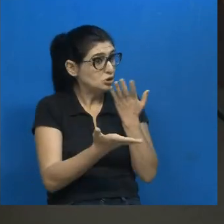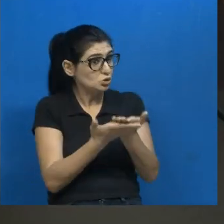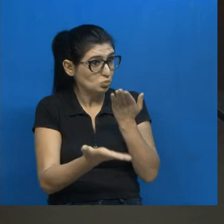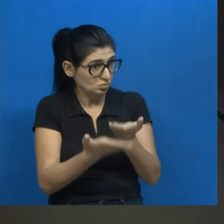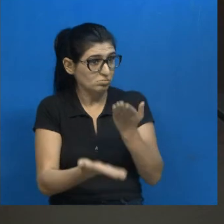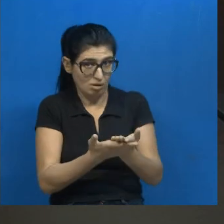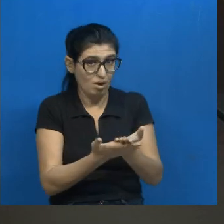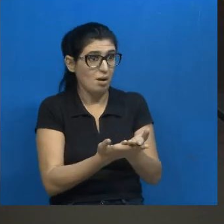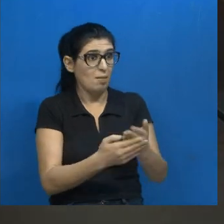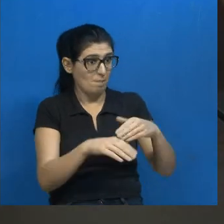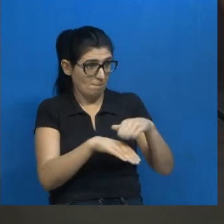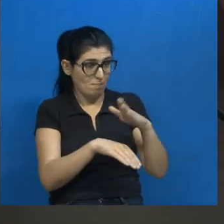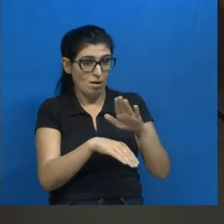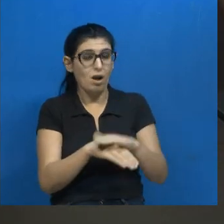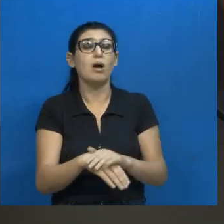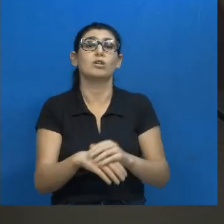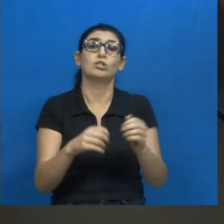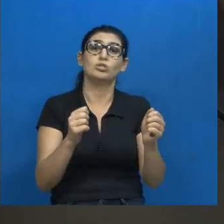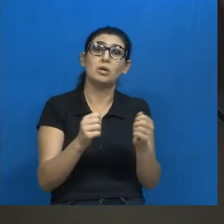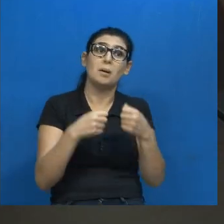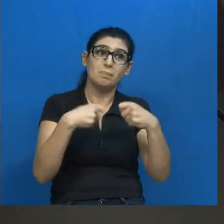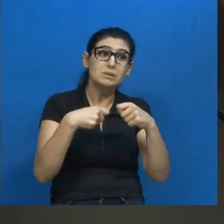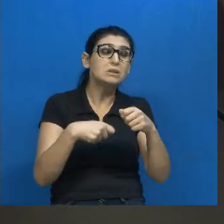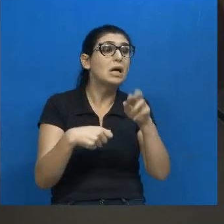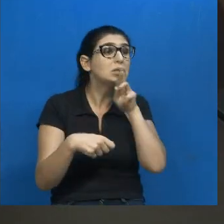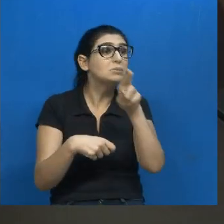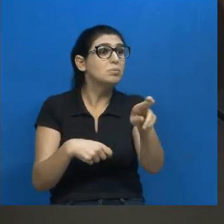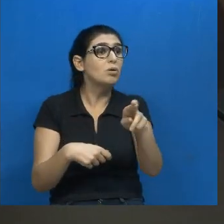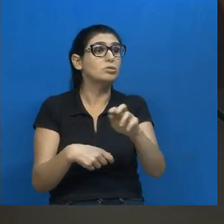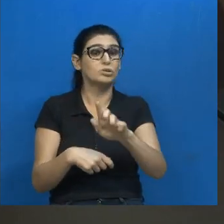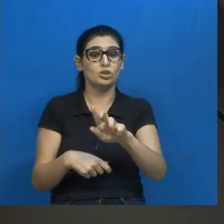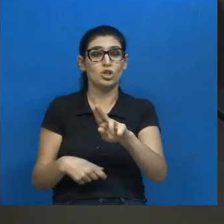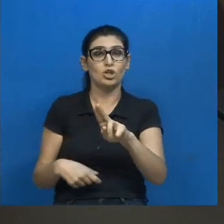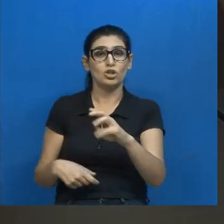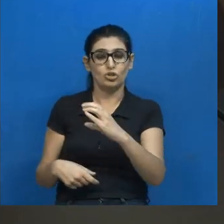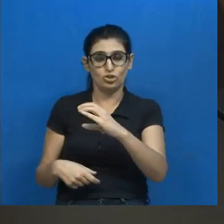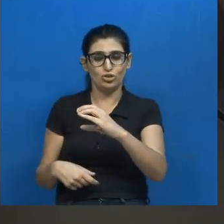dar uma posição para as turmas lá do Chacras de Guararema, que é um bairro bem afastado,